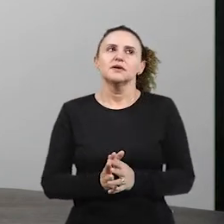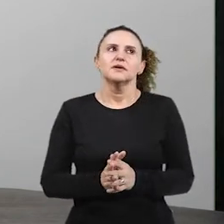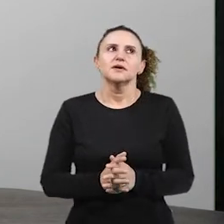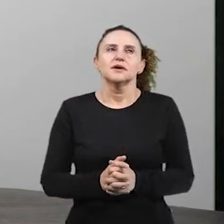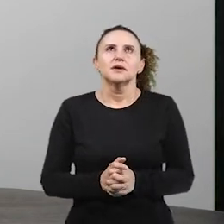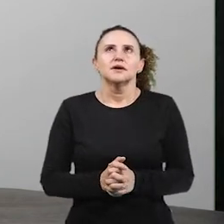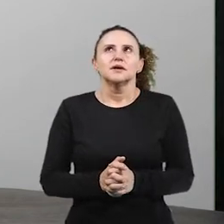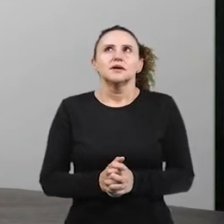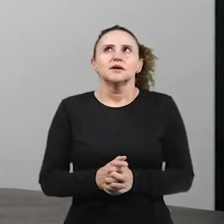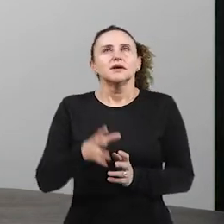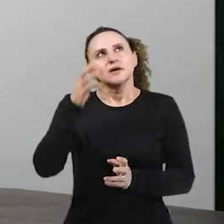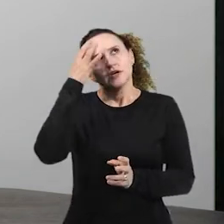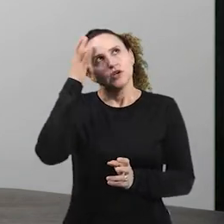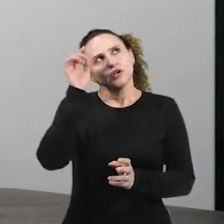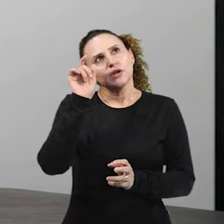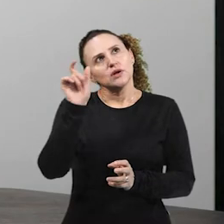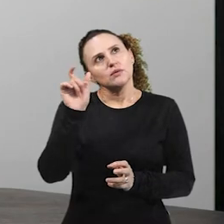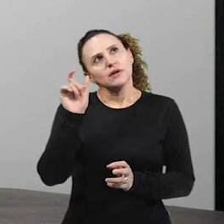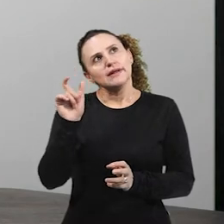uma palavra globalização